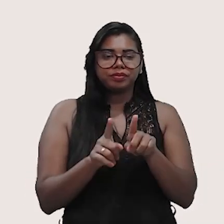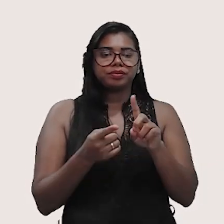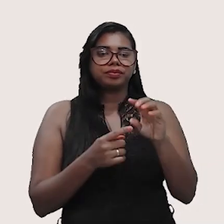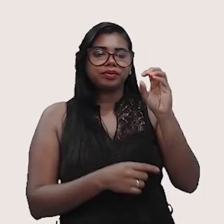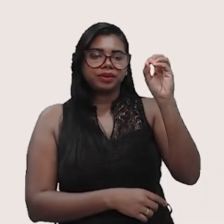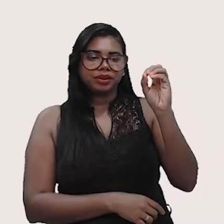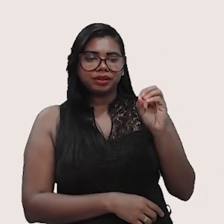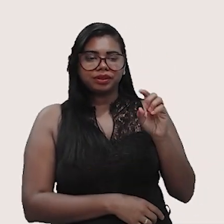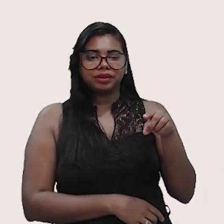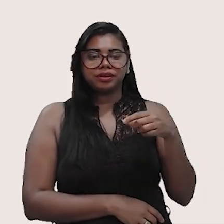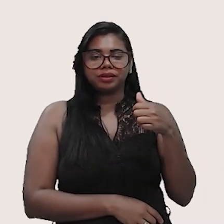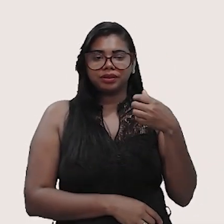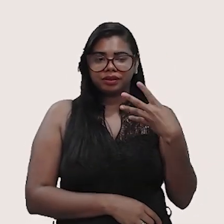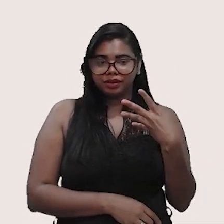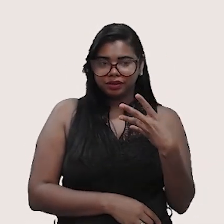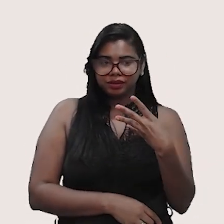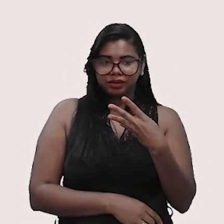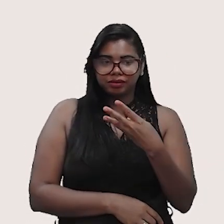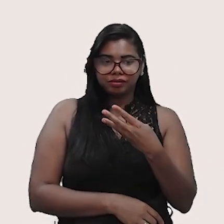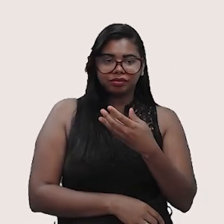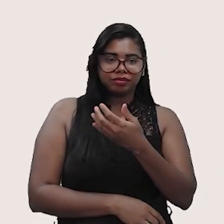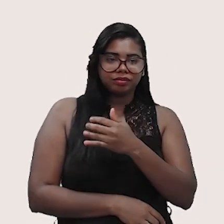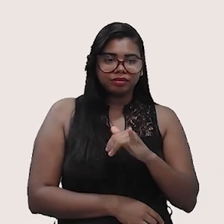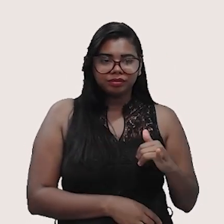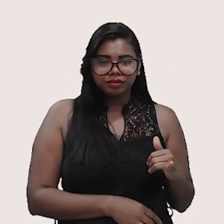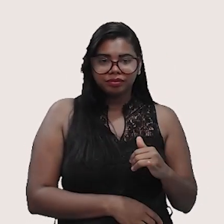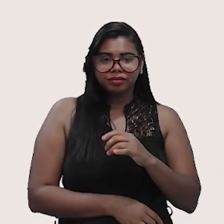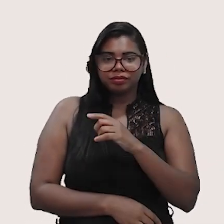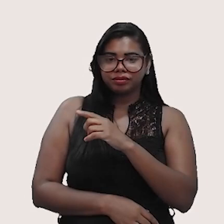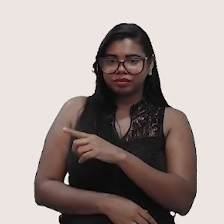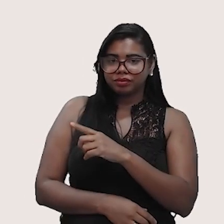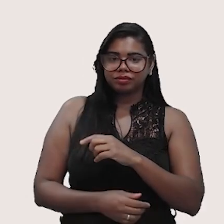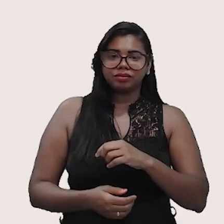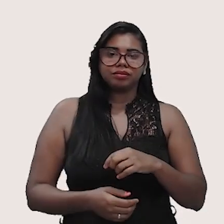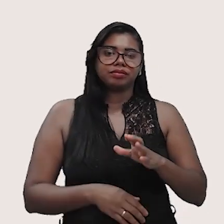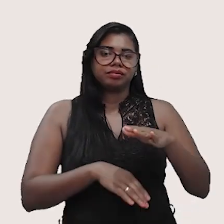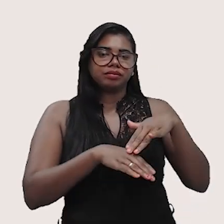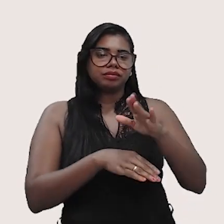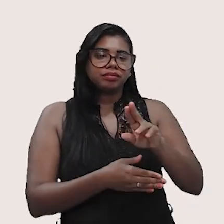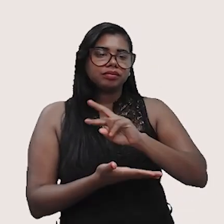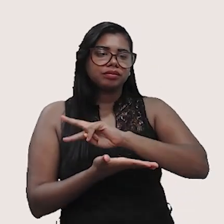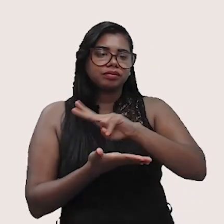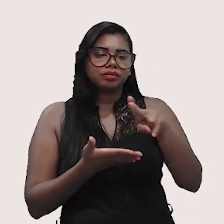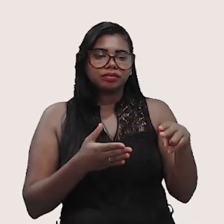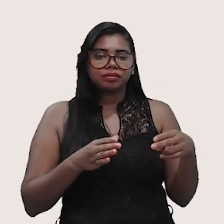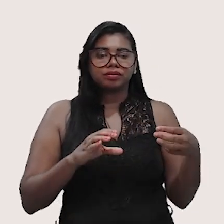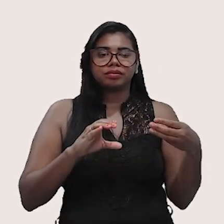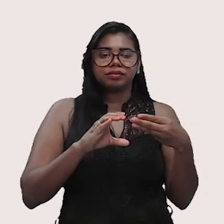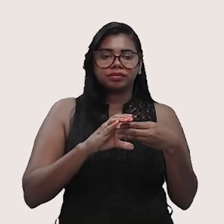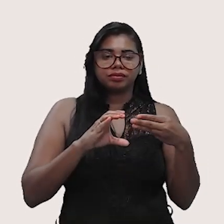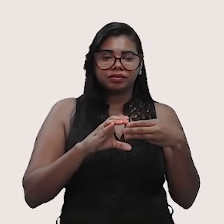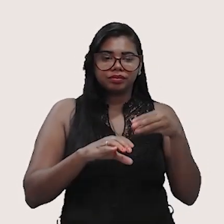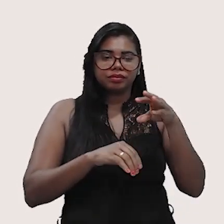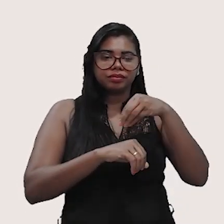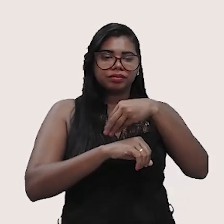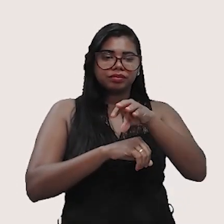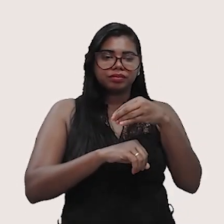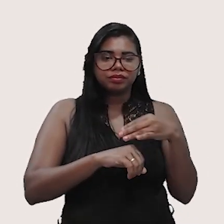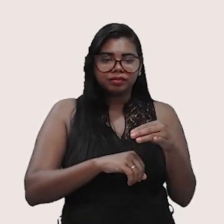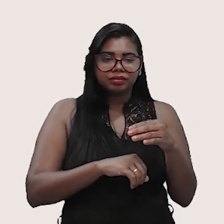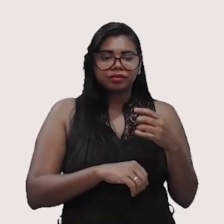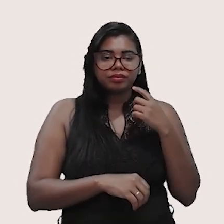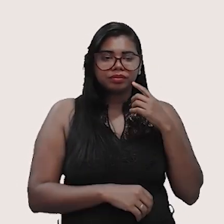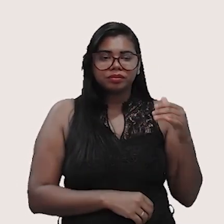volts. Um paraquê adulto possui milhares dessas células dispostas em série. Olha aí, você que está em